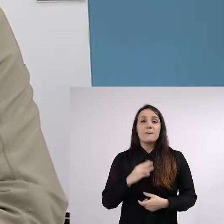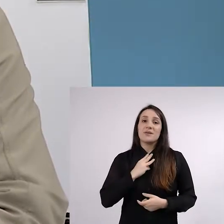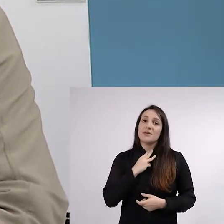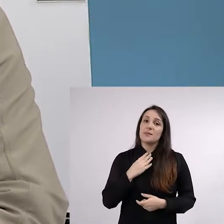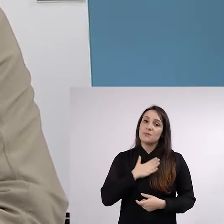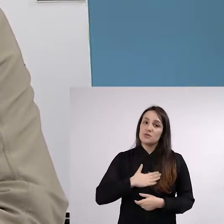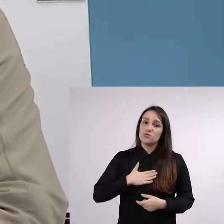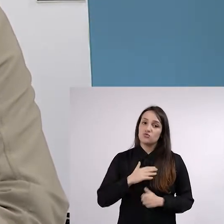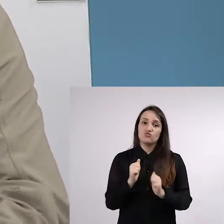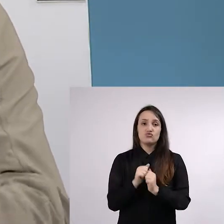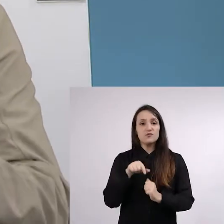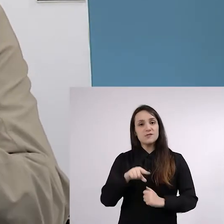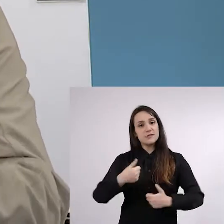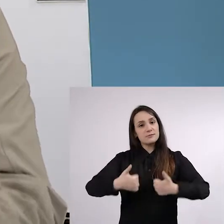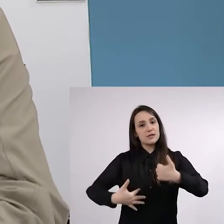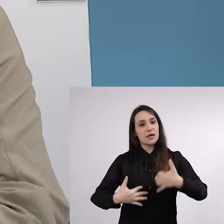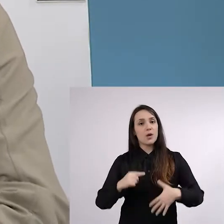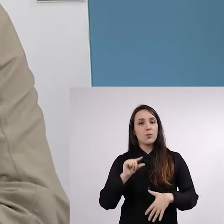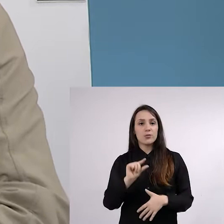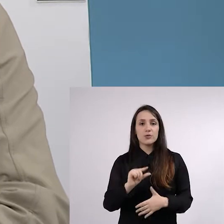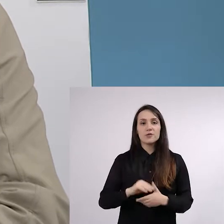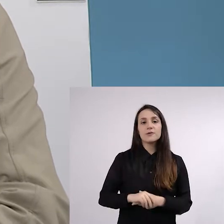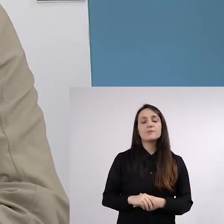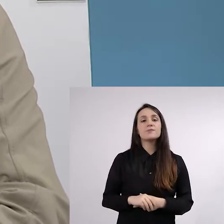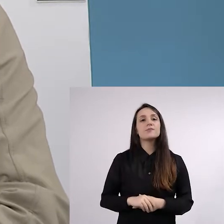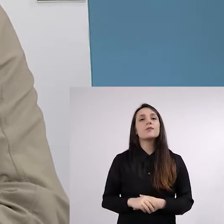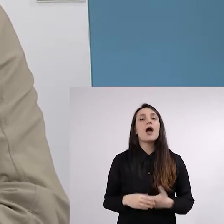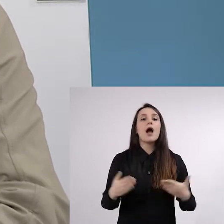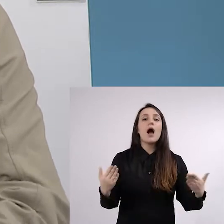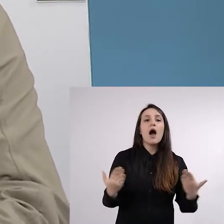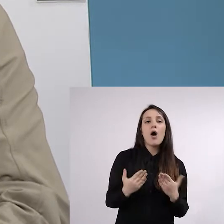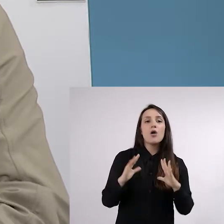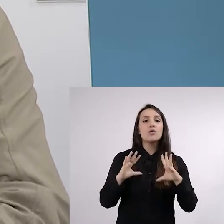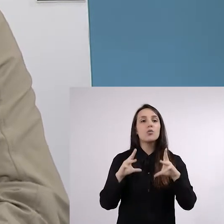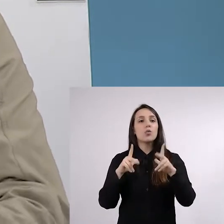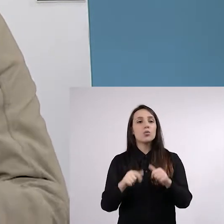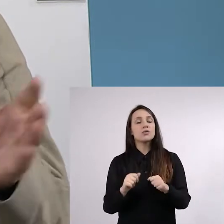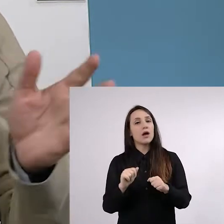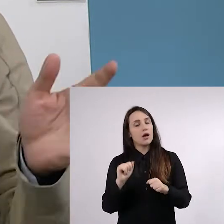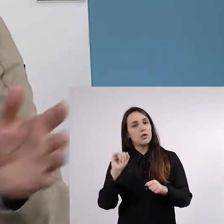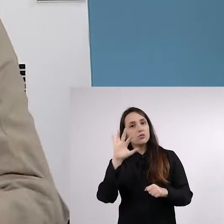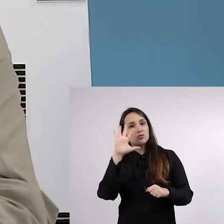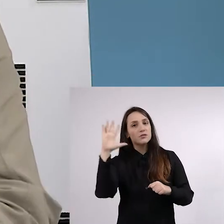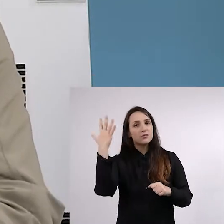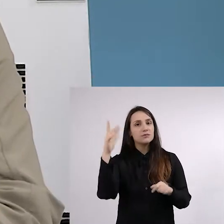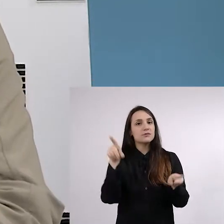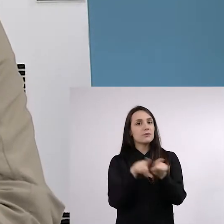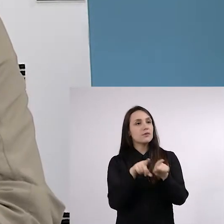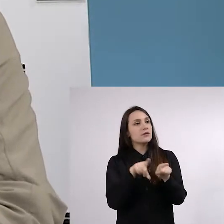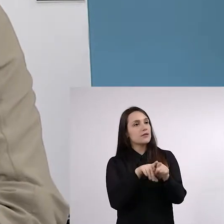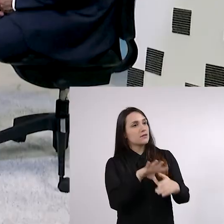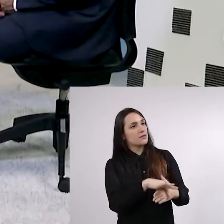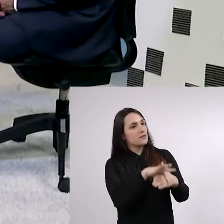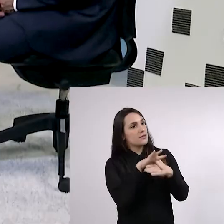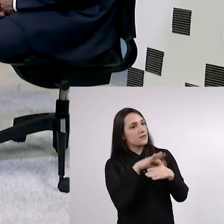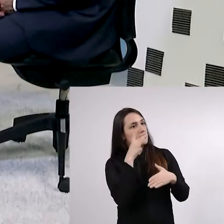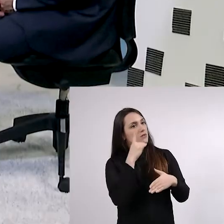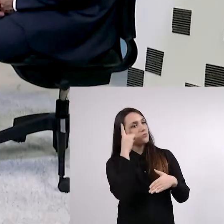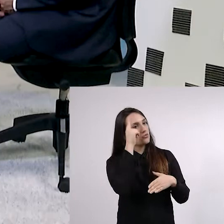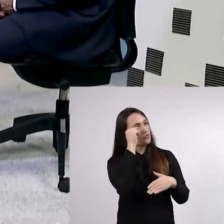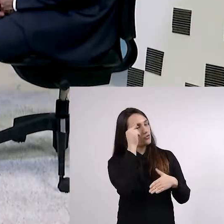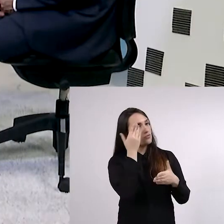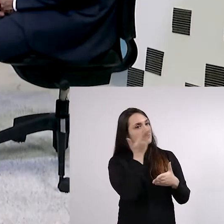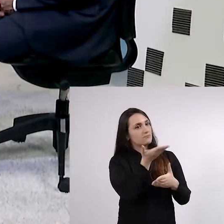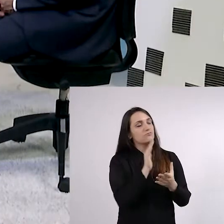prazer estar aqui contigo, poder conversar um pouquinho nesse momento sobre todo esse cenário, com o nosso líder, deputado